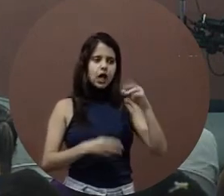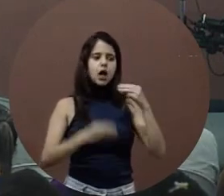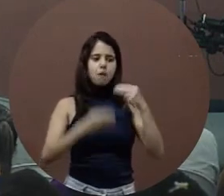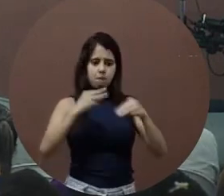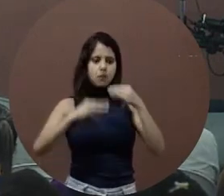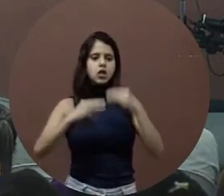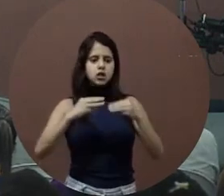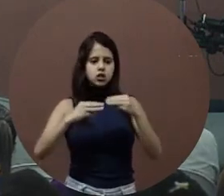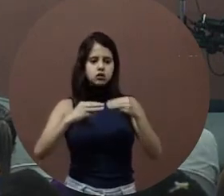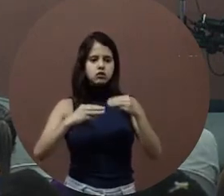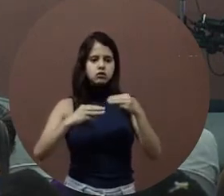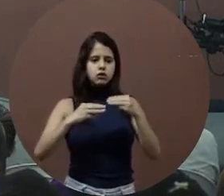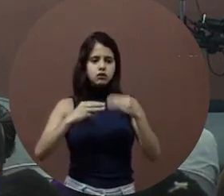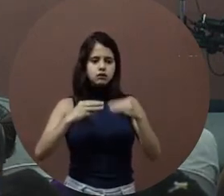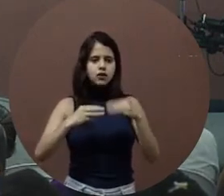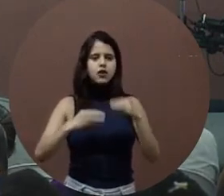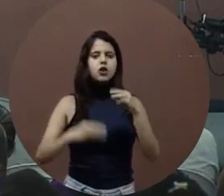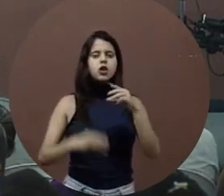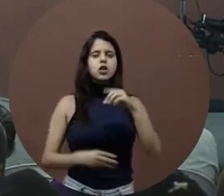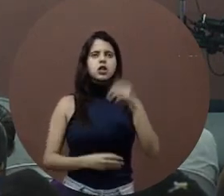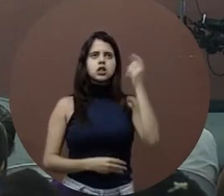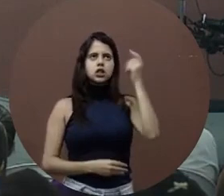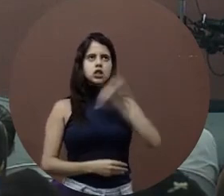a tribo indígena matou todos eles.